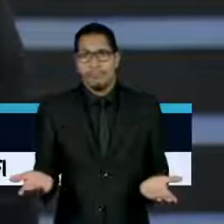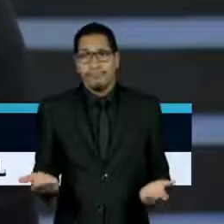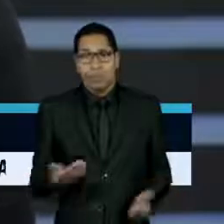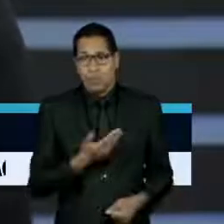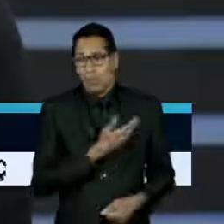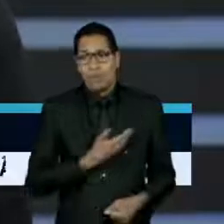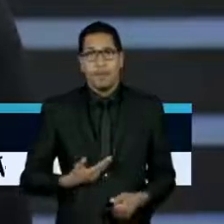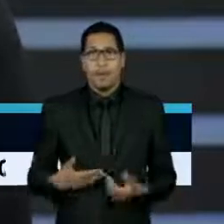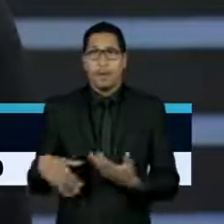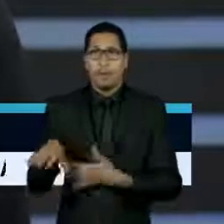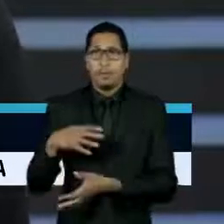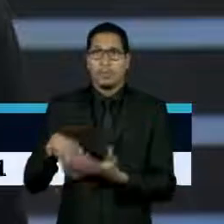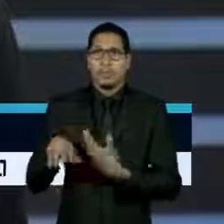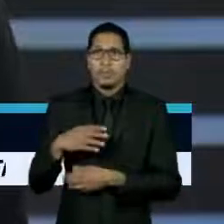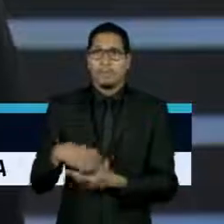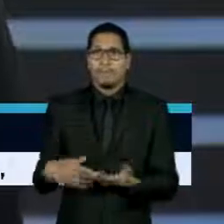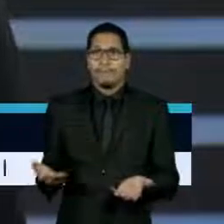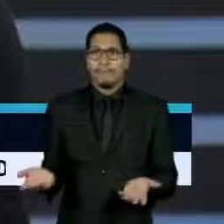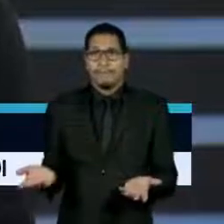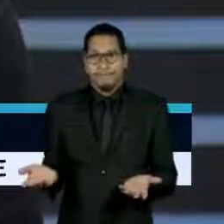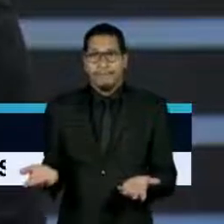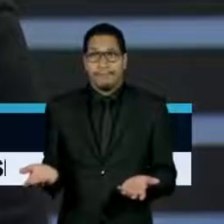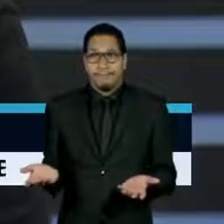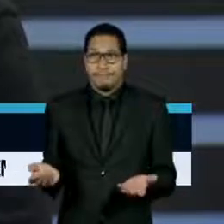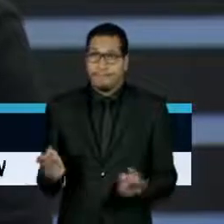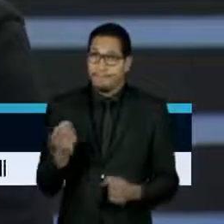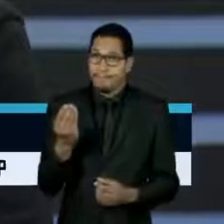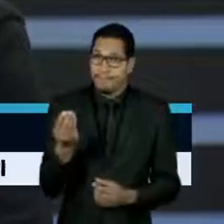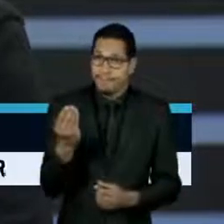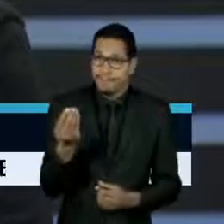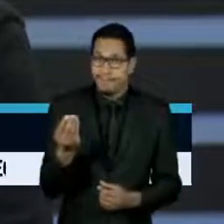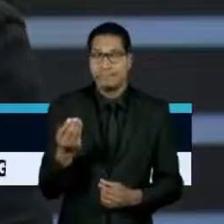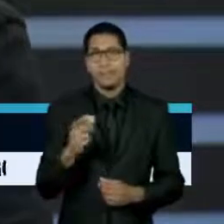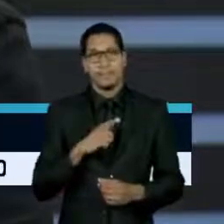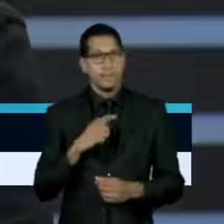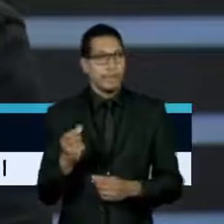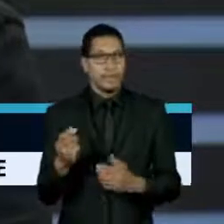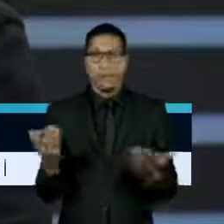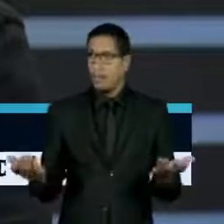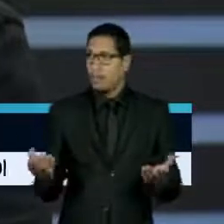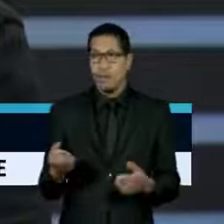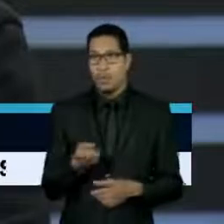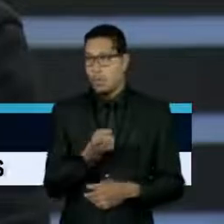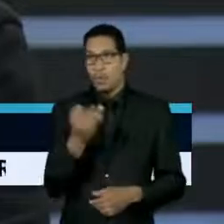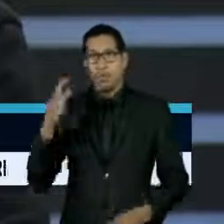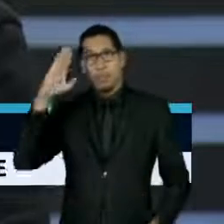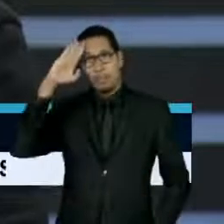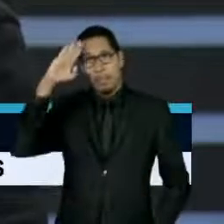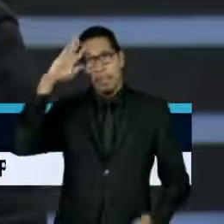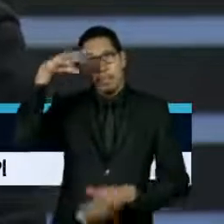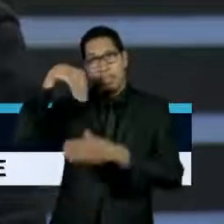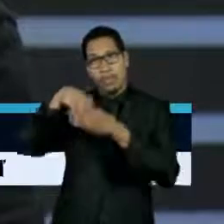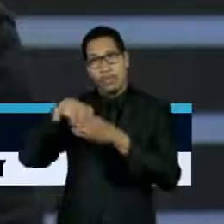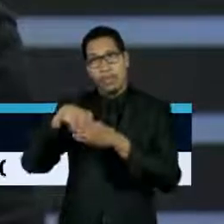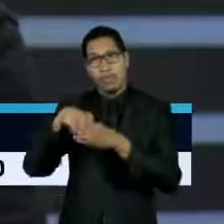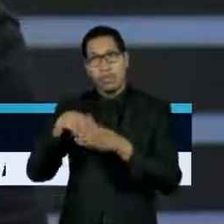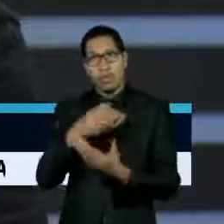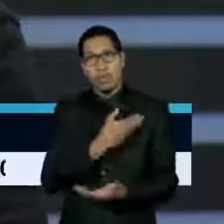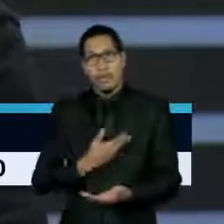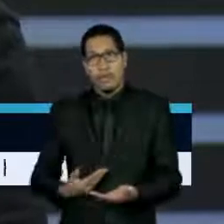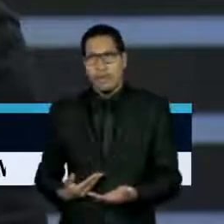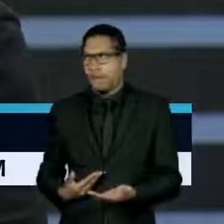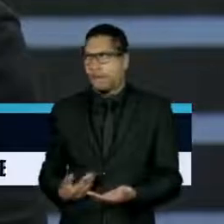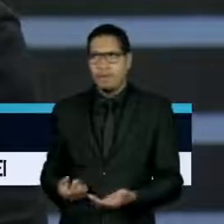O governo é uma bagunça. É até curioso, né? Um governo, digamos, com tantos militares, ser a bagunça que é. Porque é uma